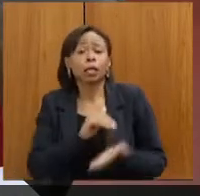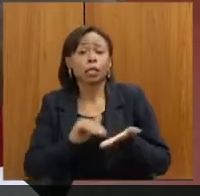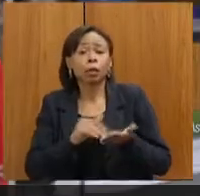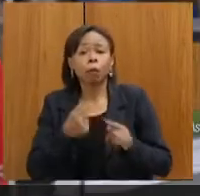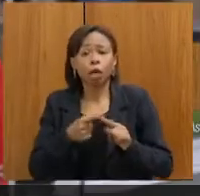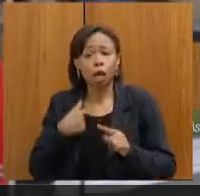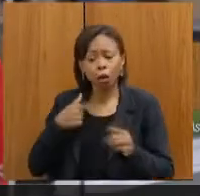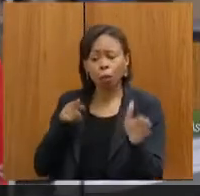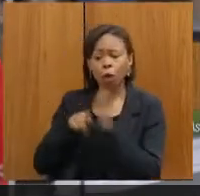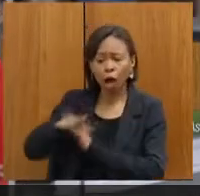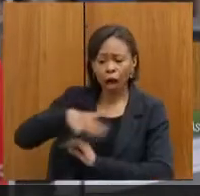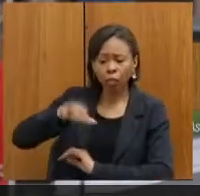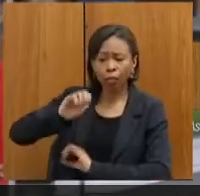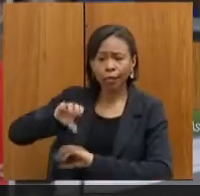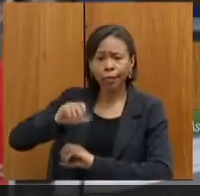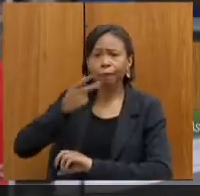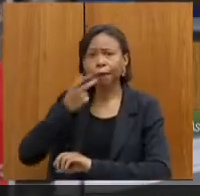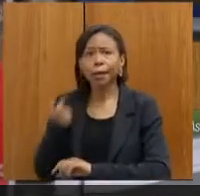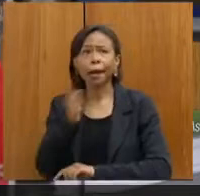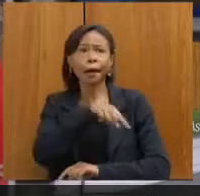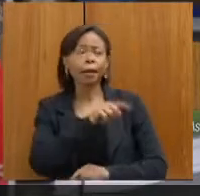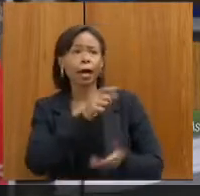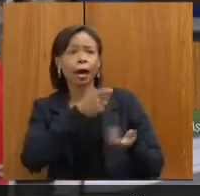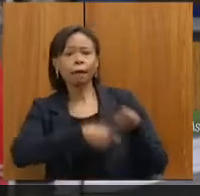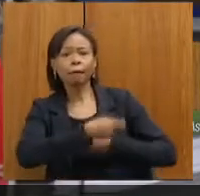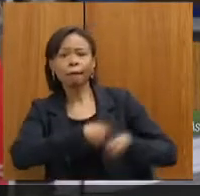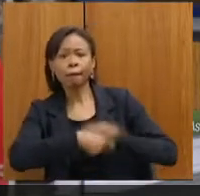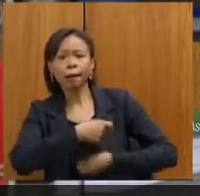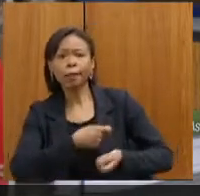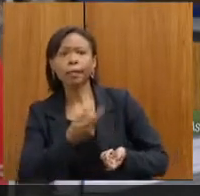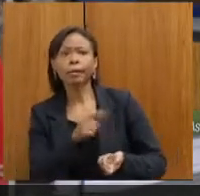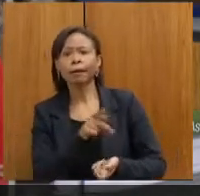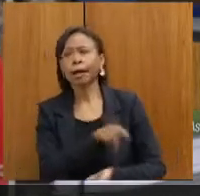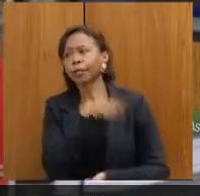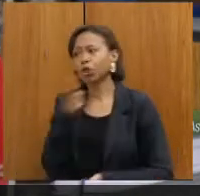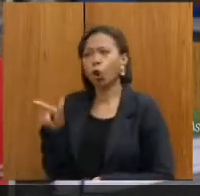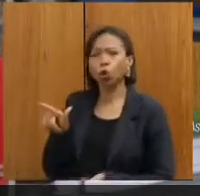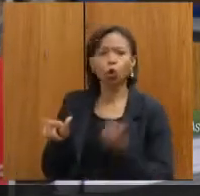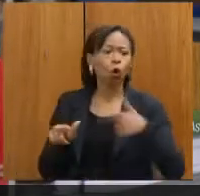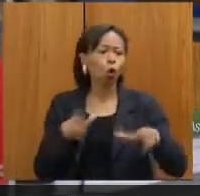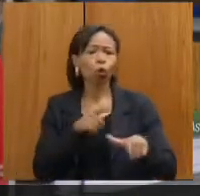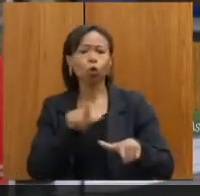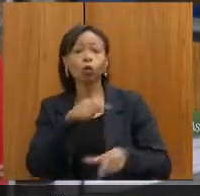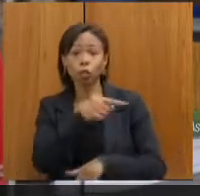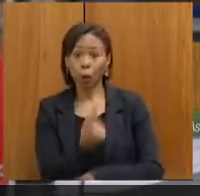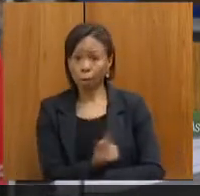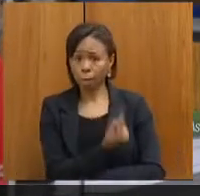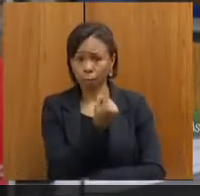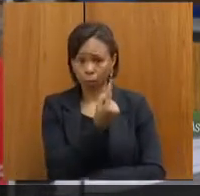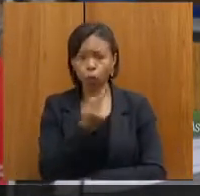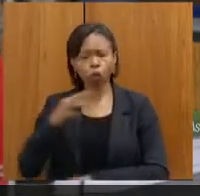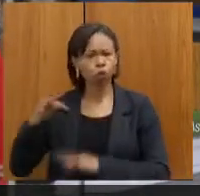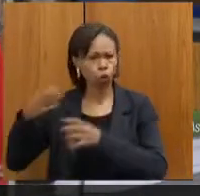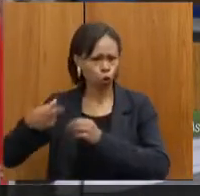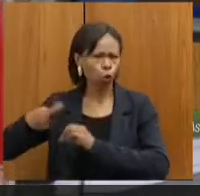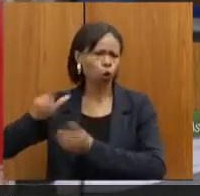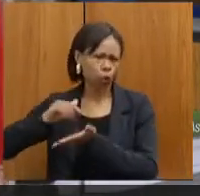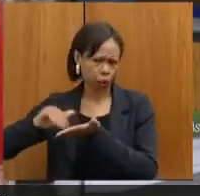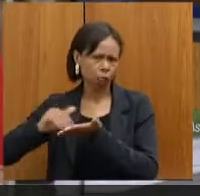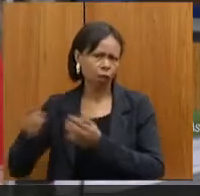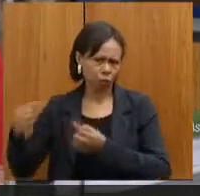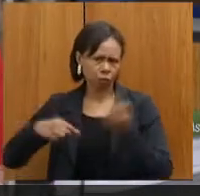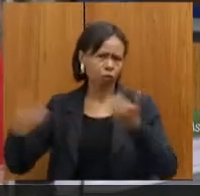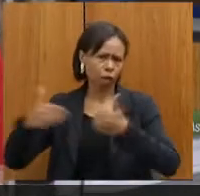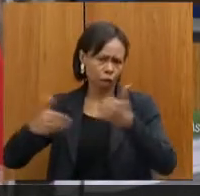quando eu fizer a educação vai falar que é da Fazenda quando eu faço para fazenda fala que é de outro como o senhor é o primeiro e todos os secretários passaram por aqui